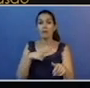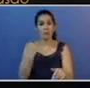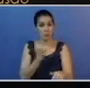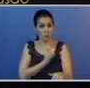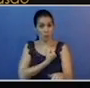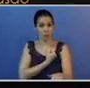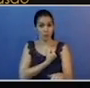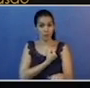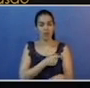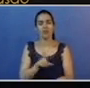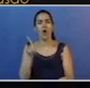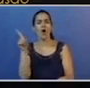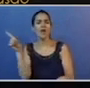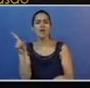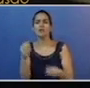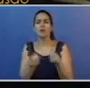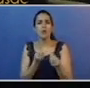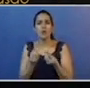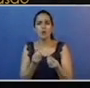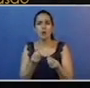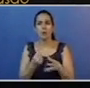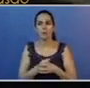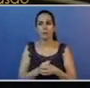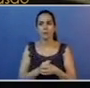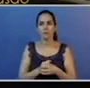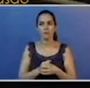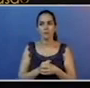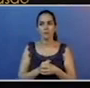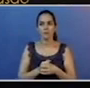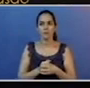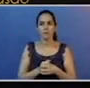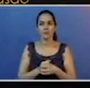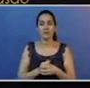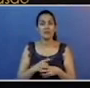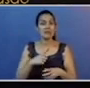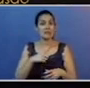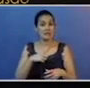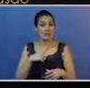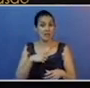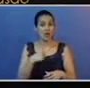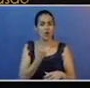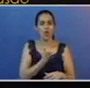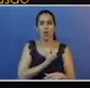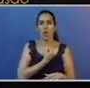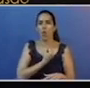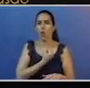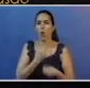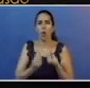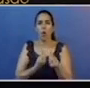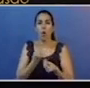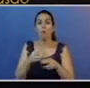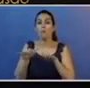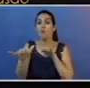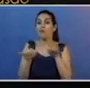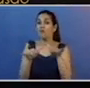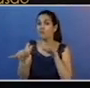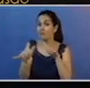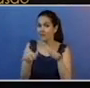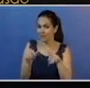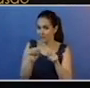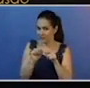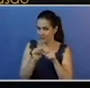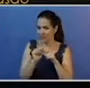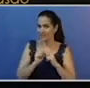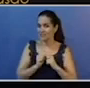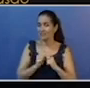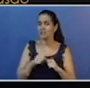pontos. Então aqui nesse caso, né, no esporte técnico e combinatório, são dadas notas de acordo com o movimento que o atleta faz. Então quando o